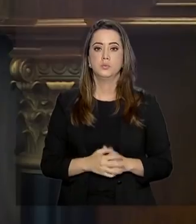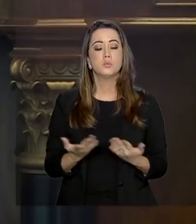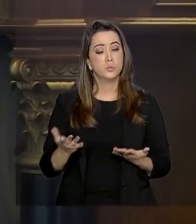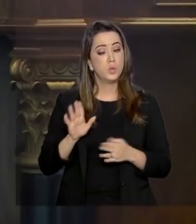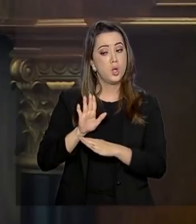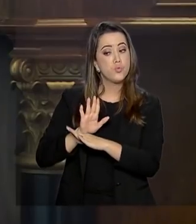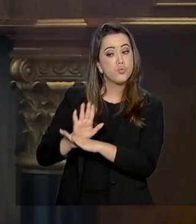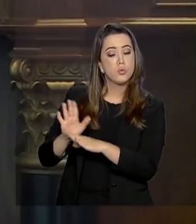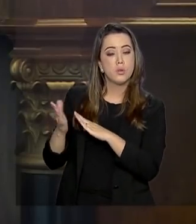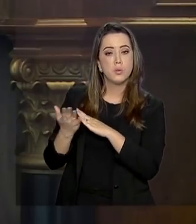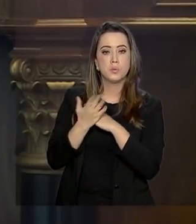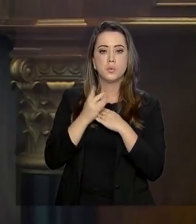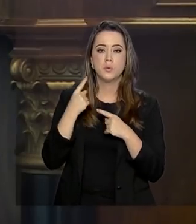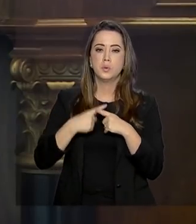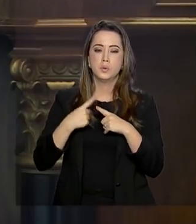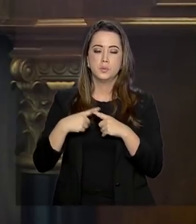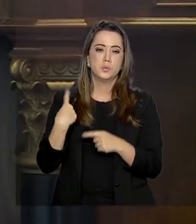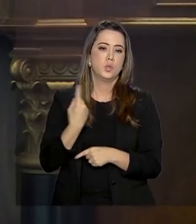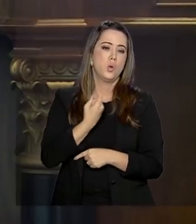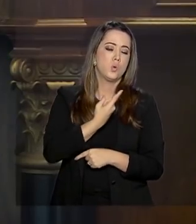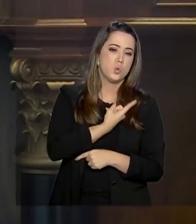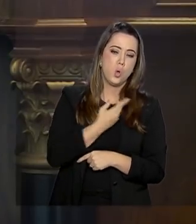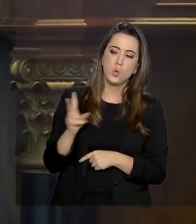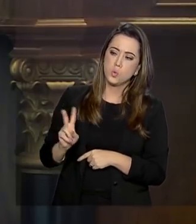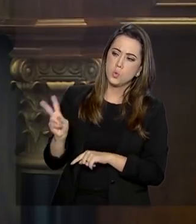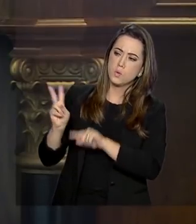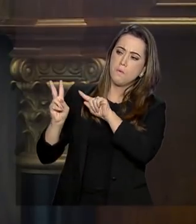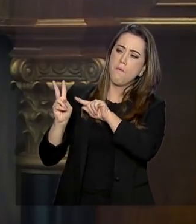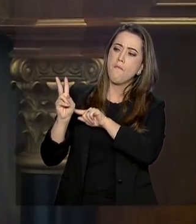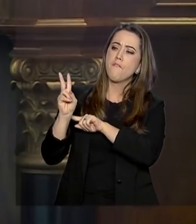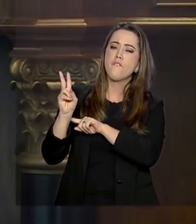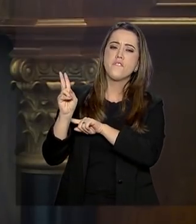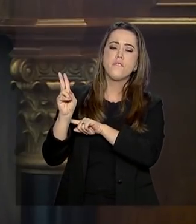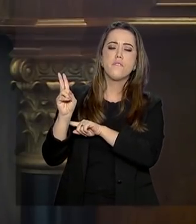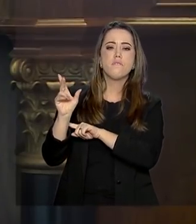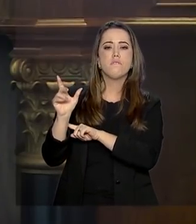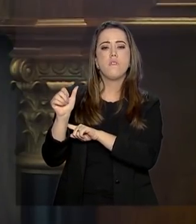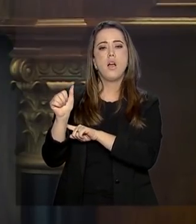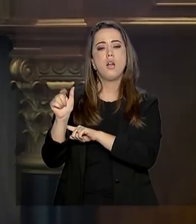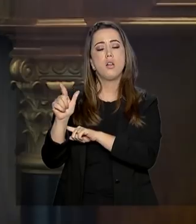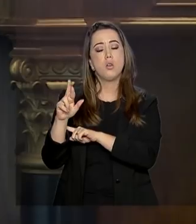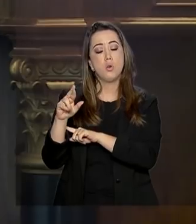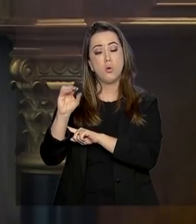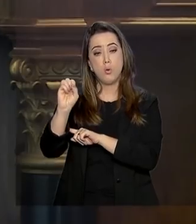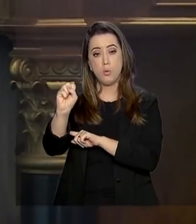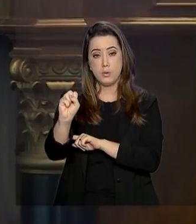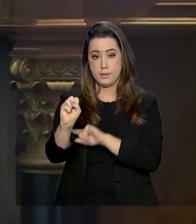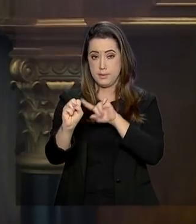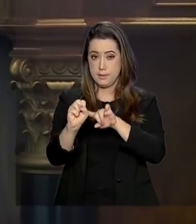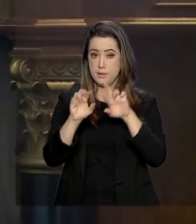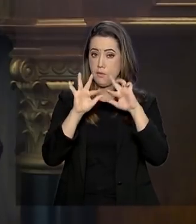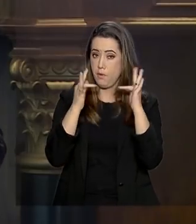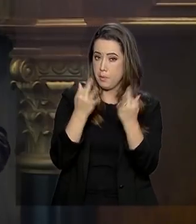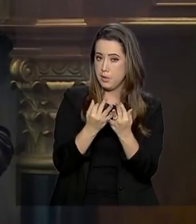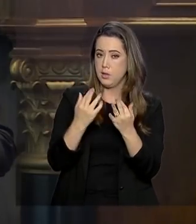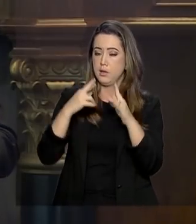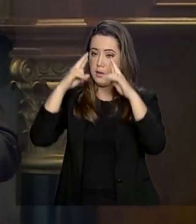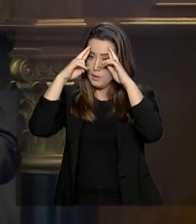Colaborar que aqueles nossos valores familiares de respeito ao próximo,